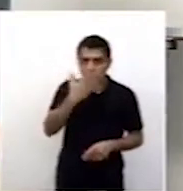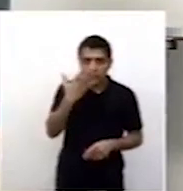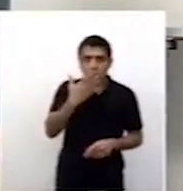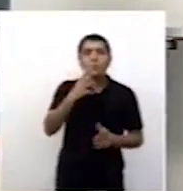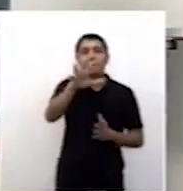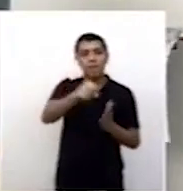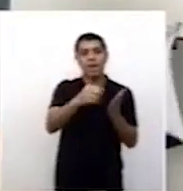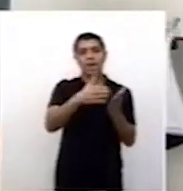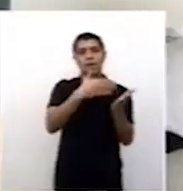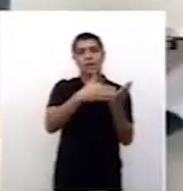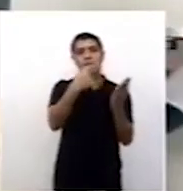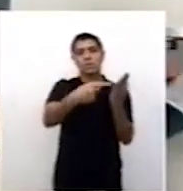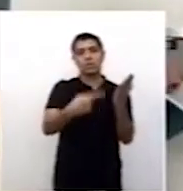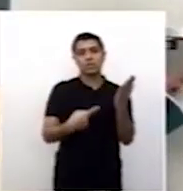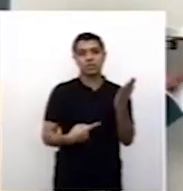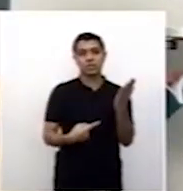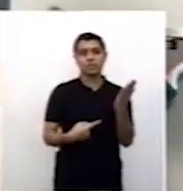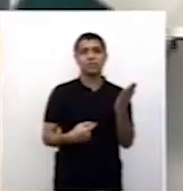page